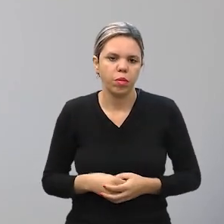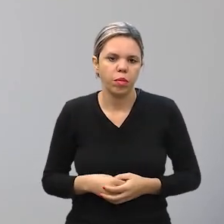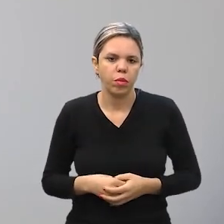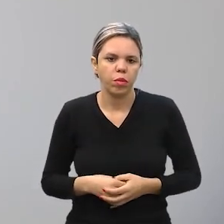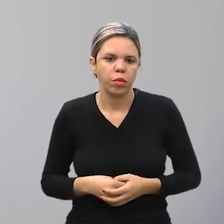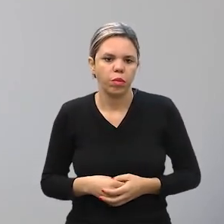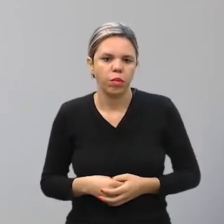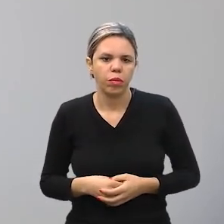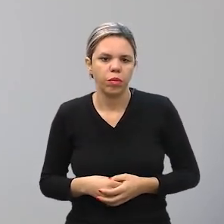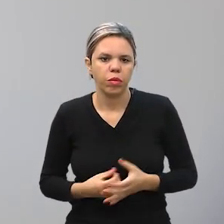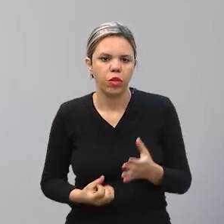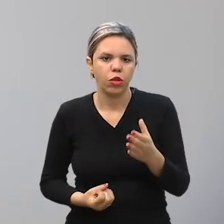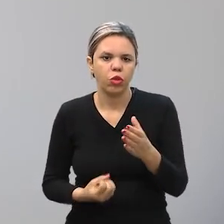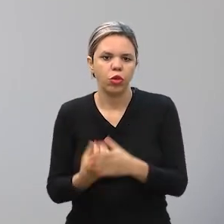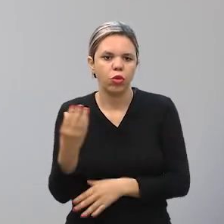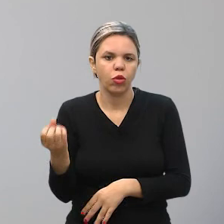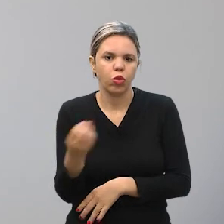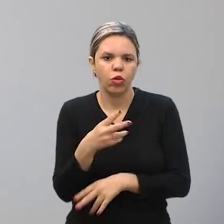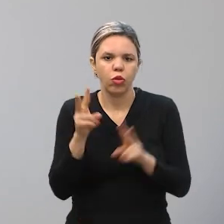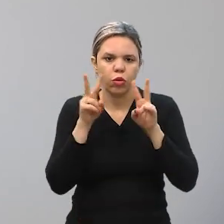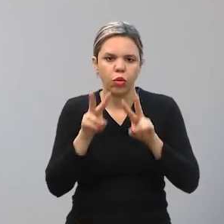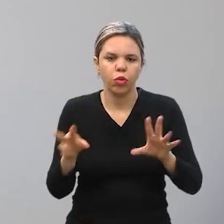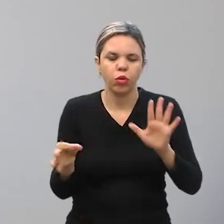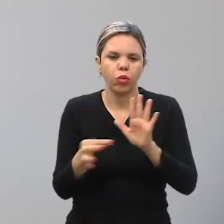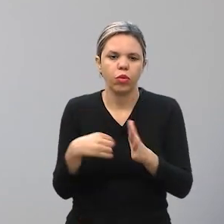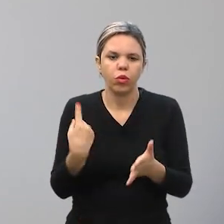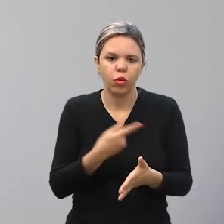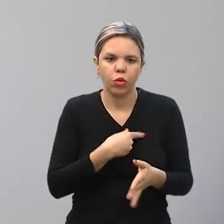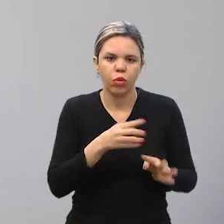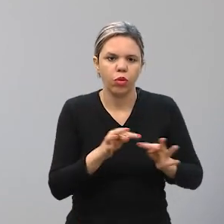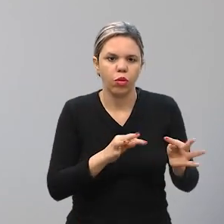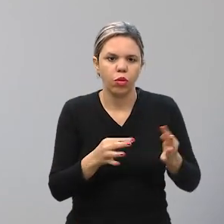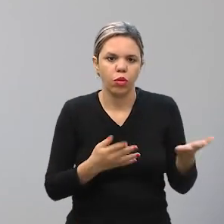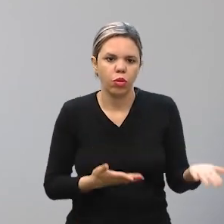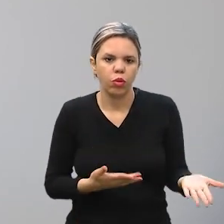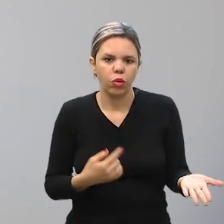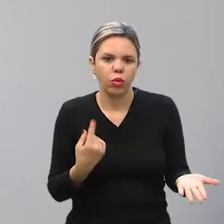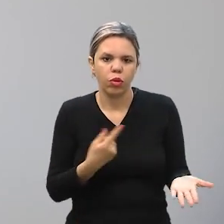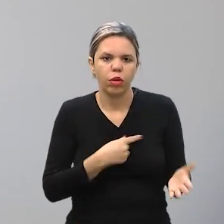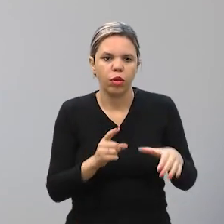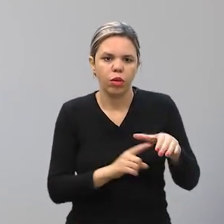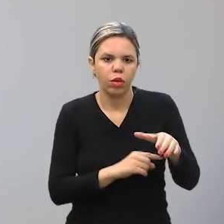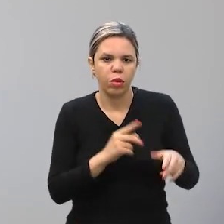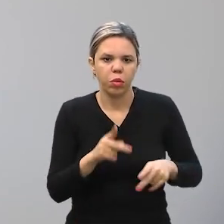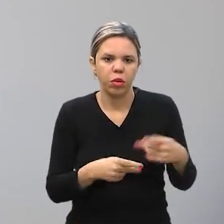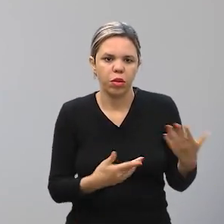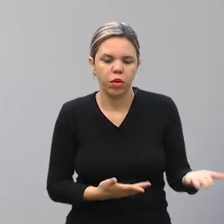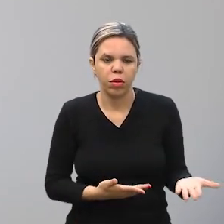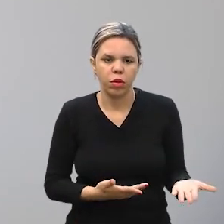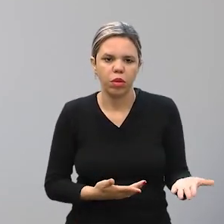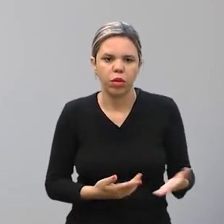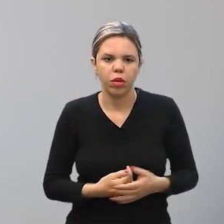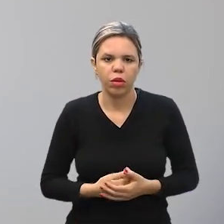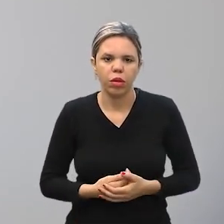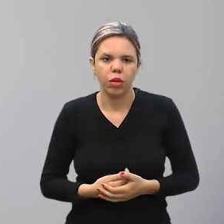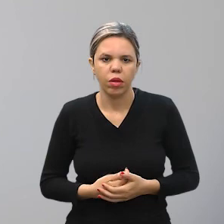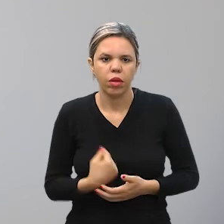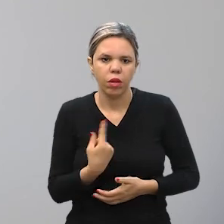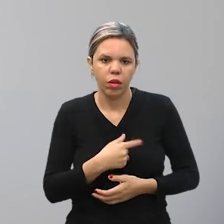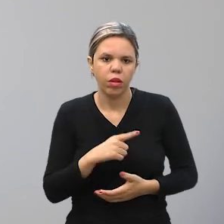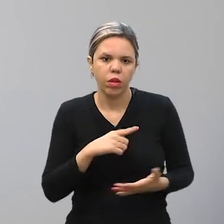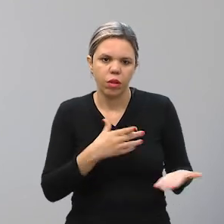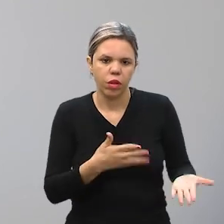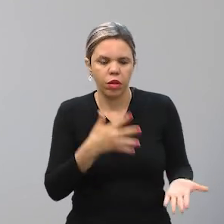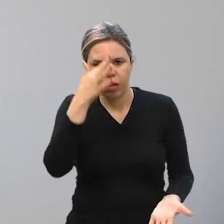Isso gerou uma nova visão. Nós tratamos os nossos pacientes com que aquilo que a